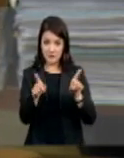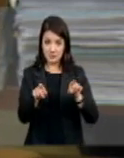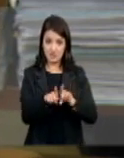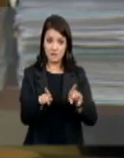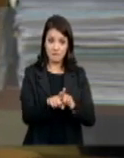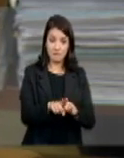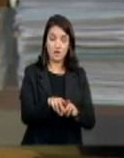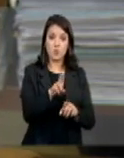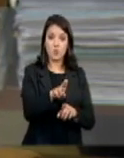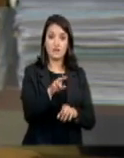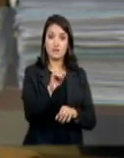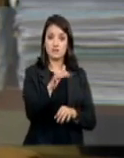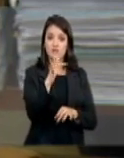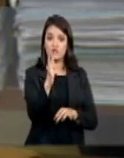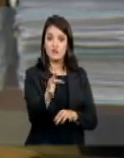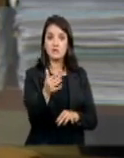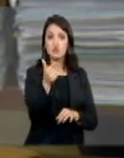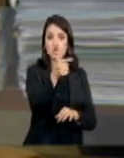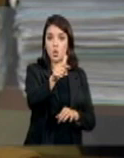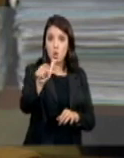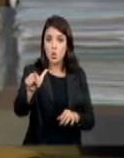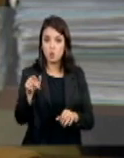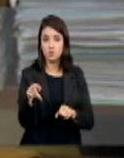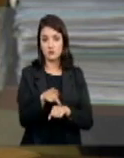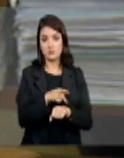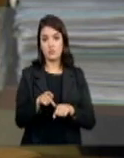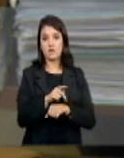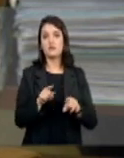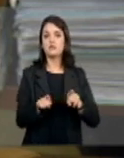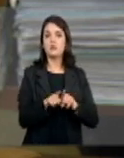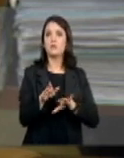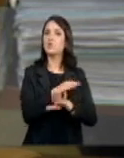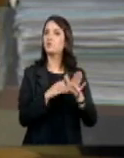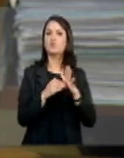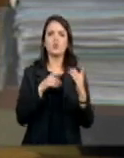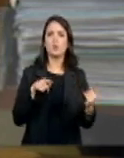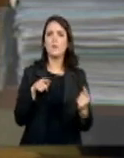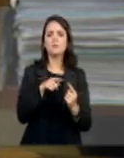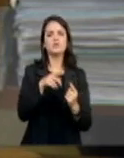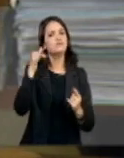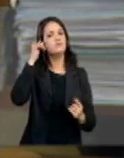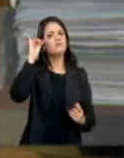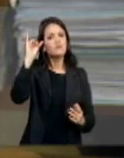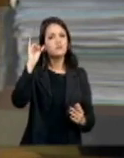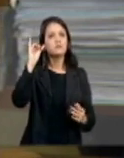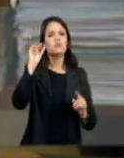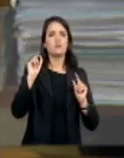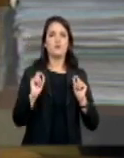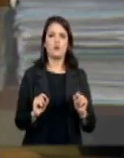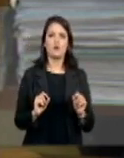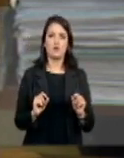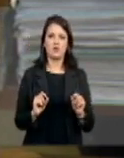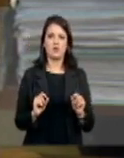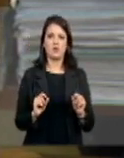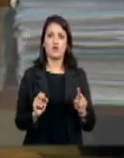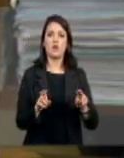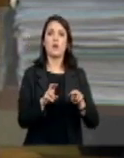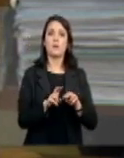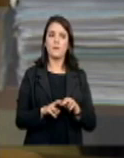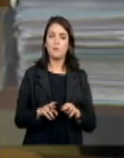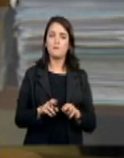inteligência financeira de outros países tudo com o propósito de aperfeiçoar por meio de ações de inteligência